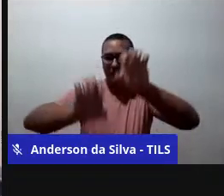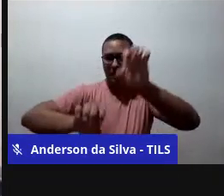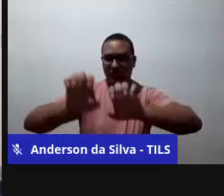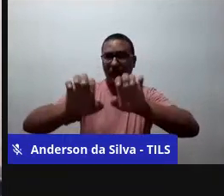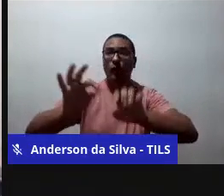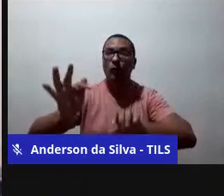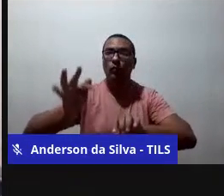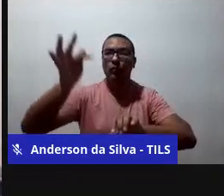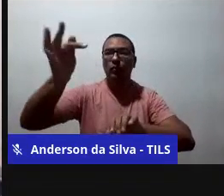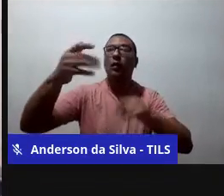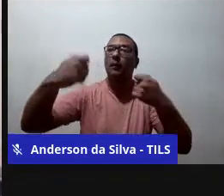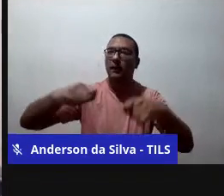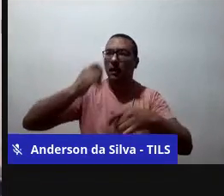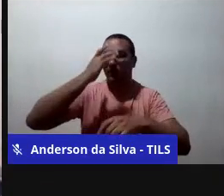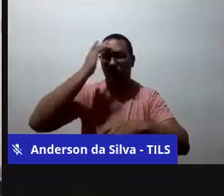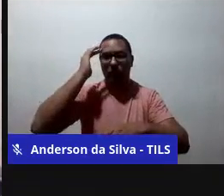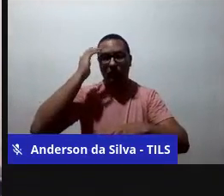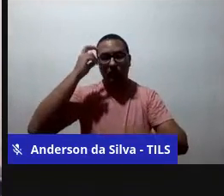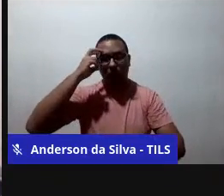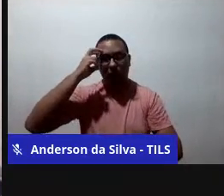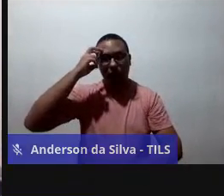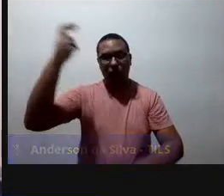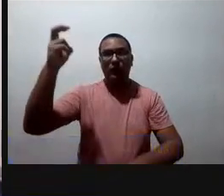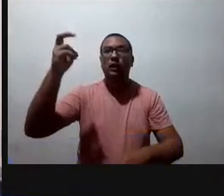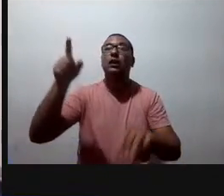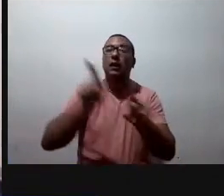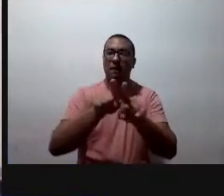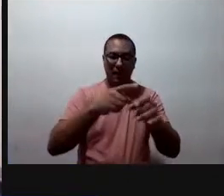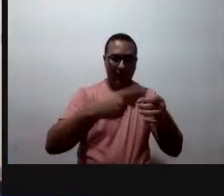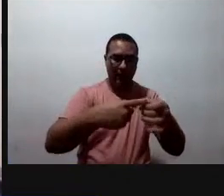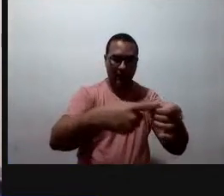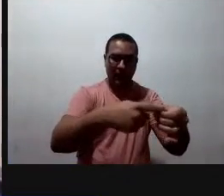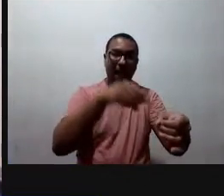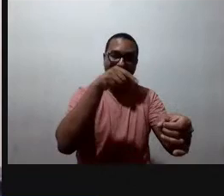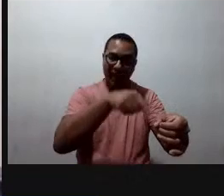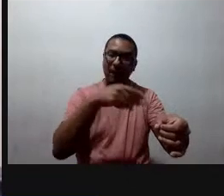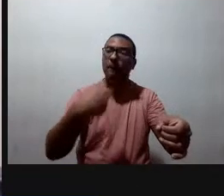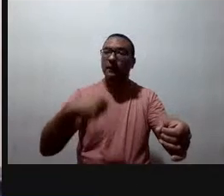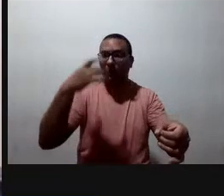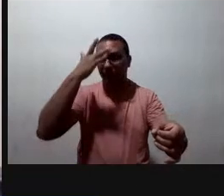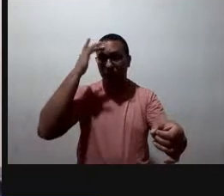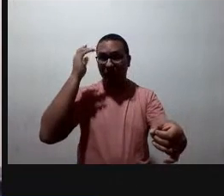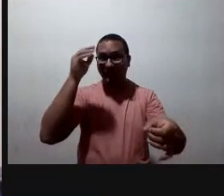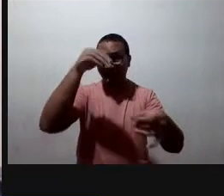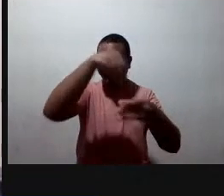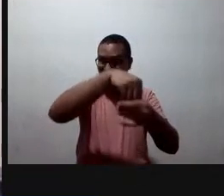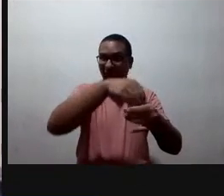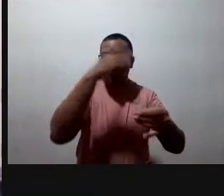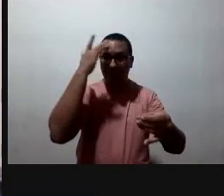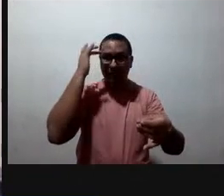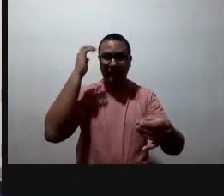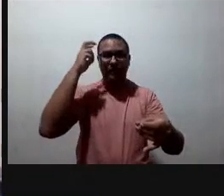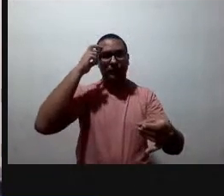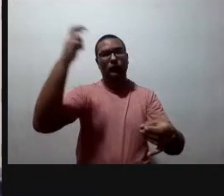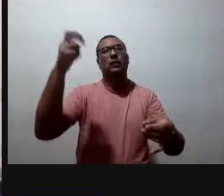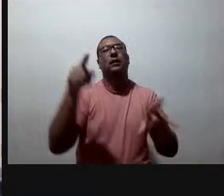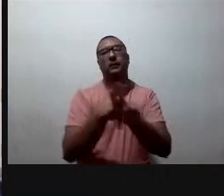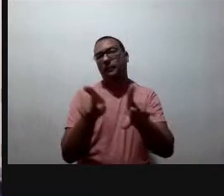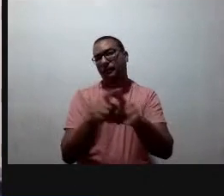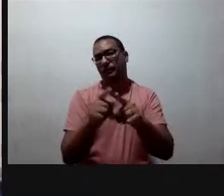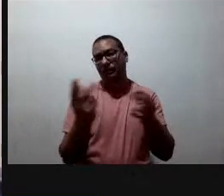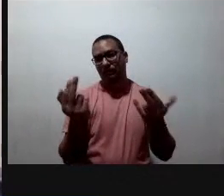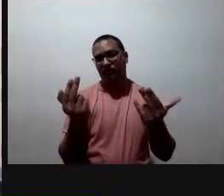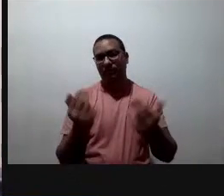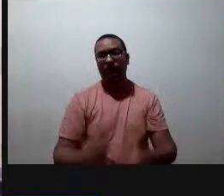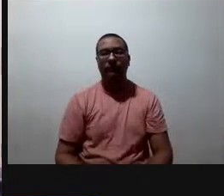de seres humanos mais inteligentes, as cidades vão precisar de seres humanos mais inteligentes. Então, a tecnologia,